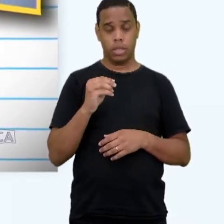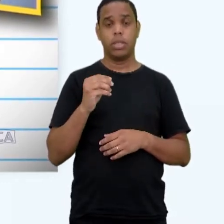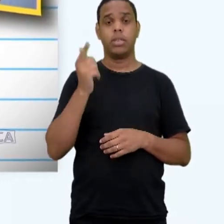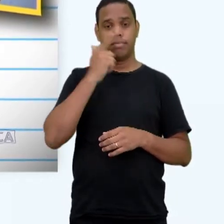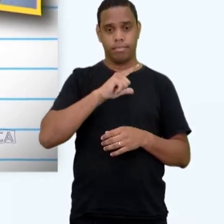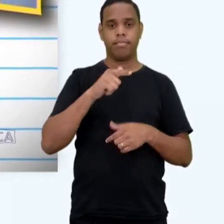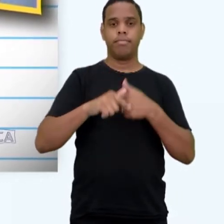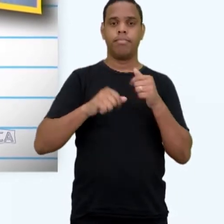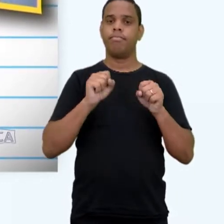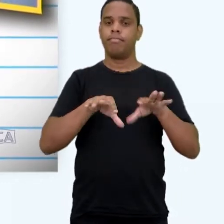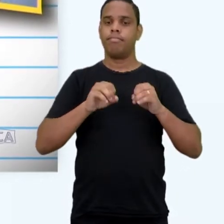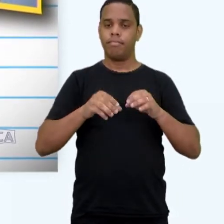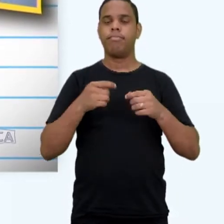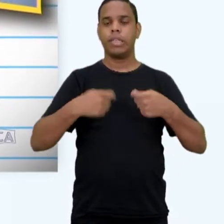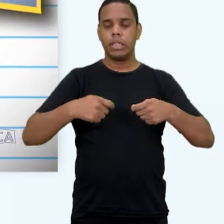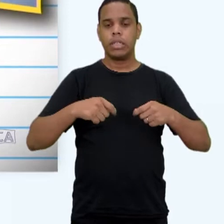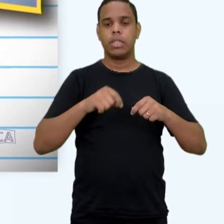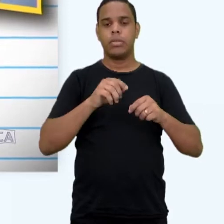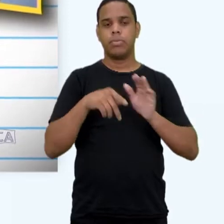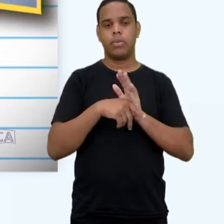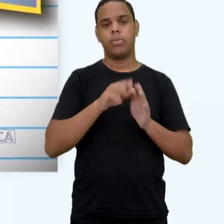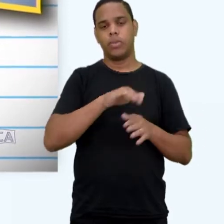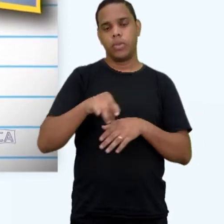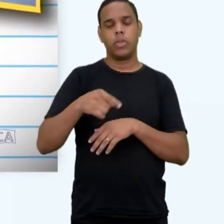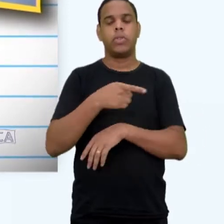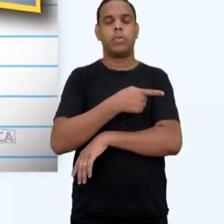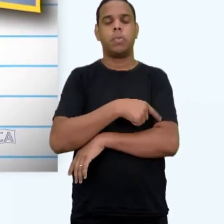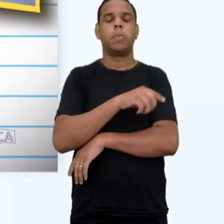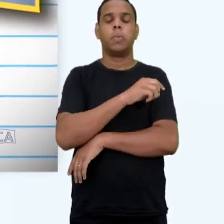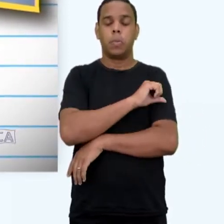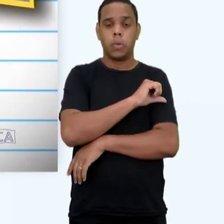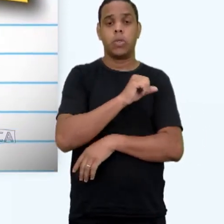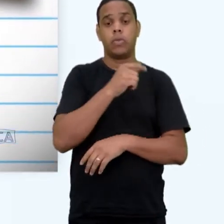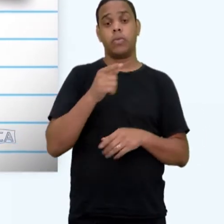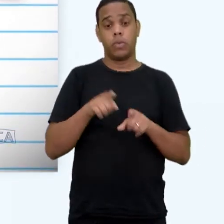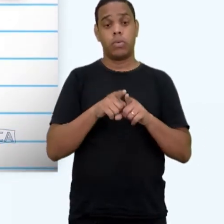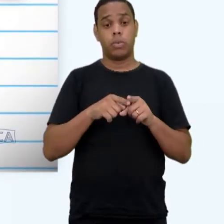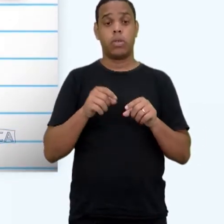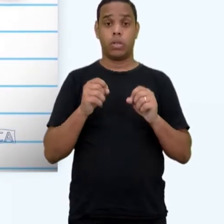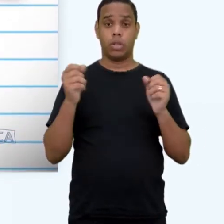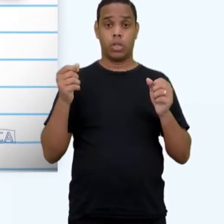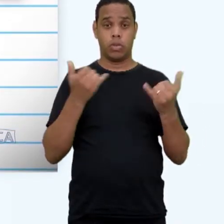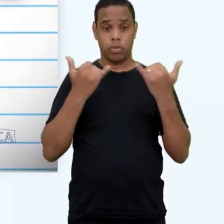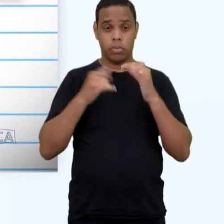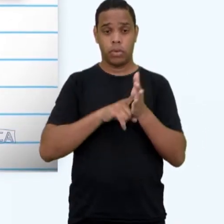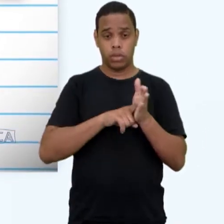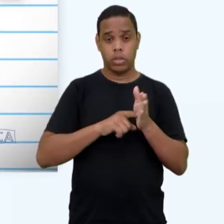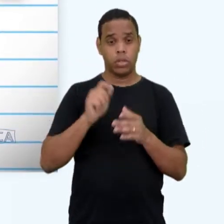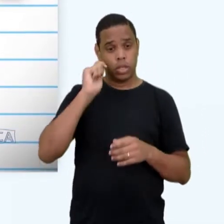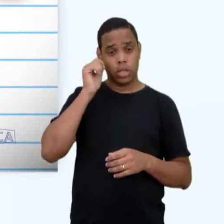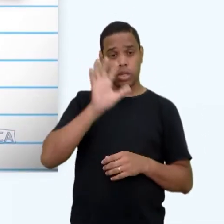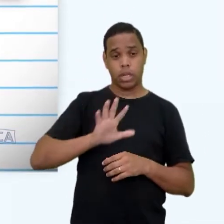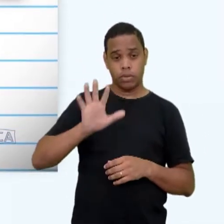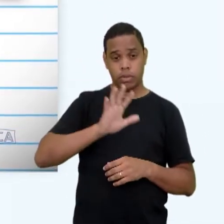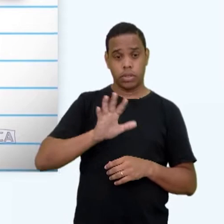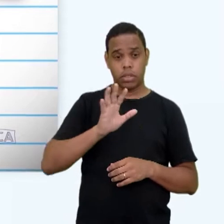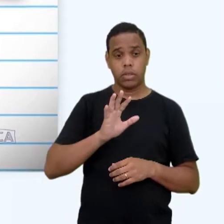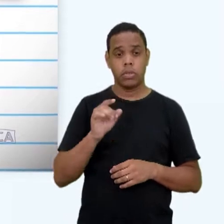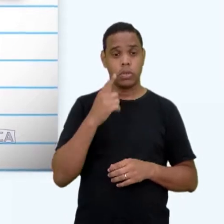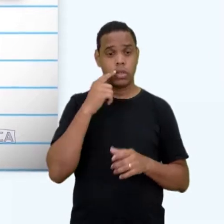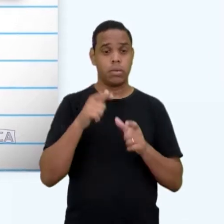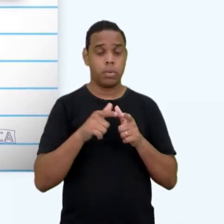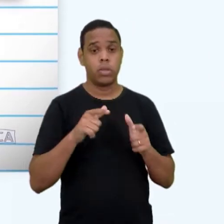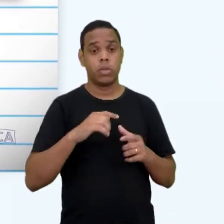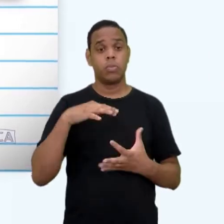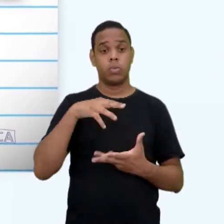as necessidades educacionais das crianças do ensino primário e secundário. Os dados mostram que a África subsaariana é a região do mundo